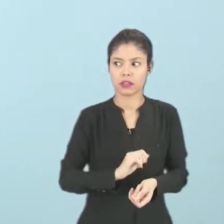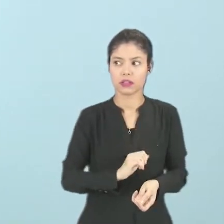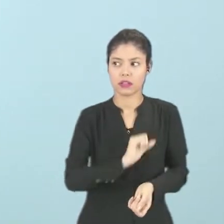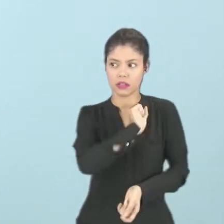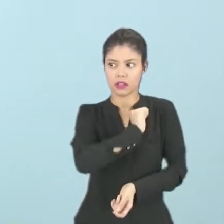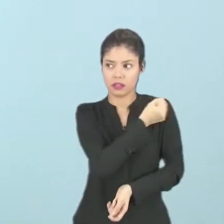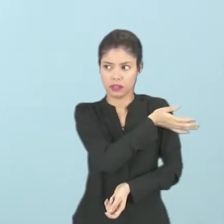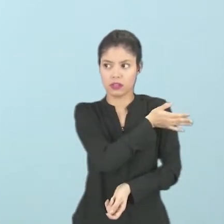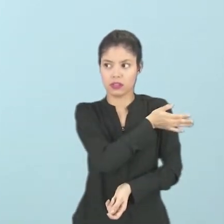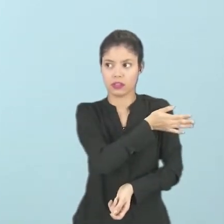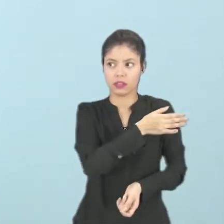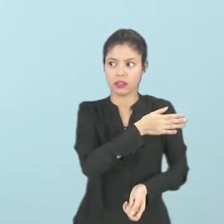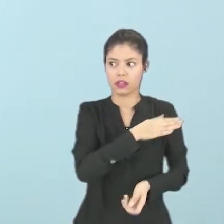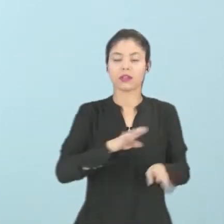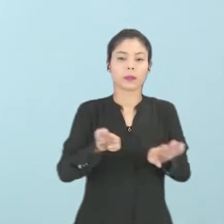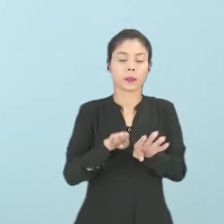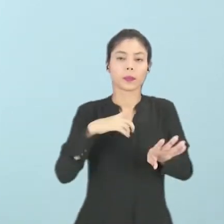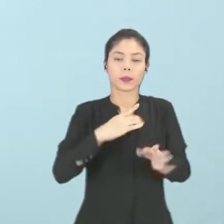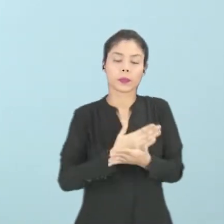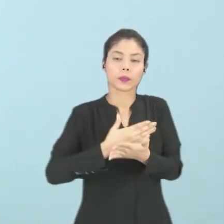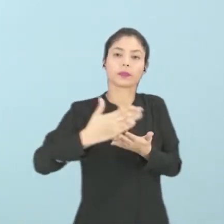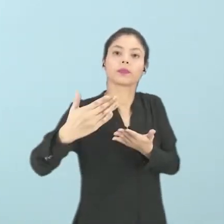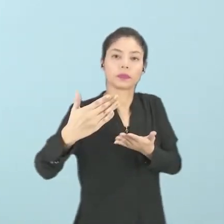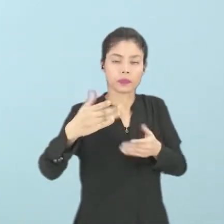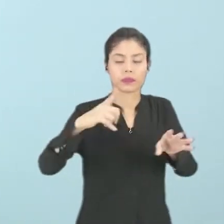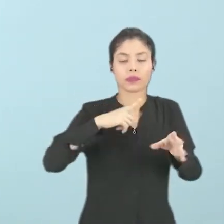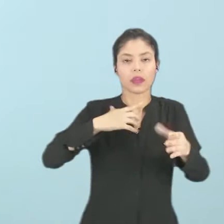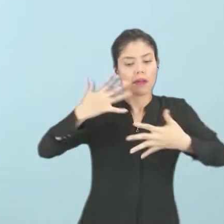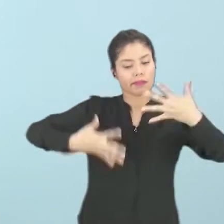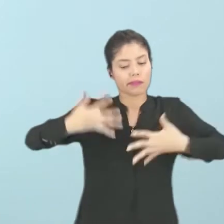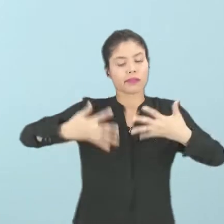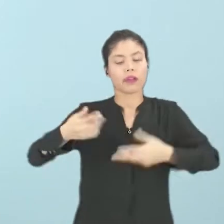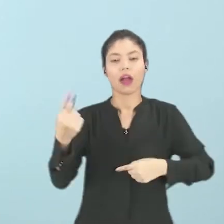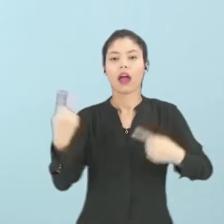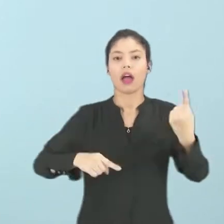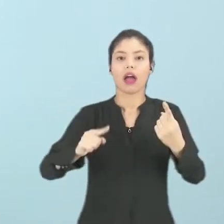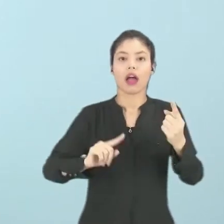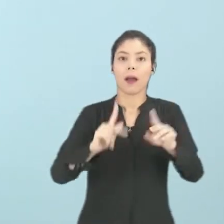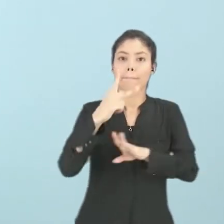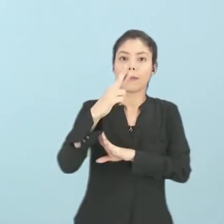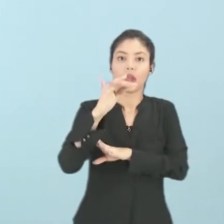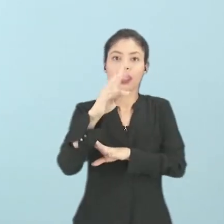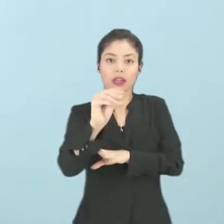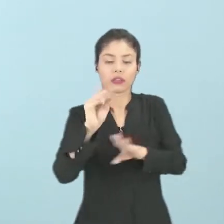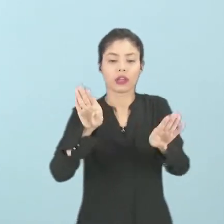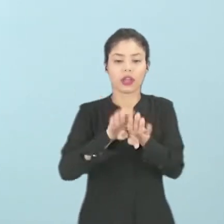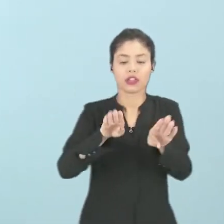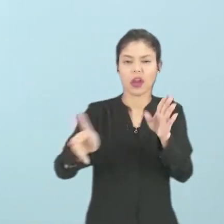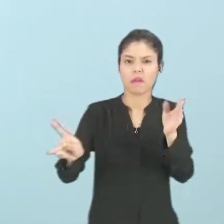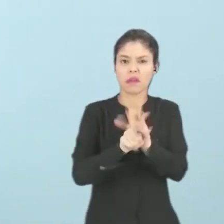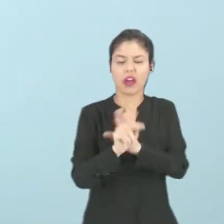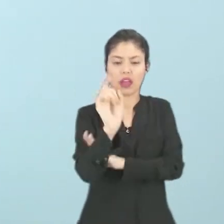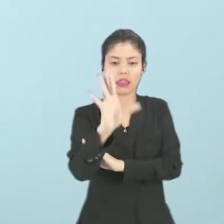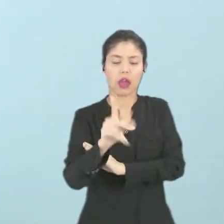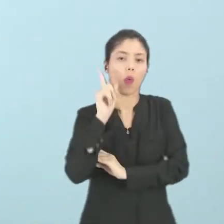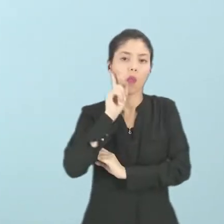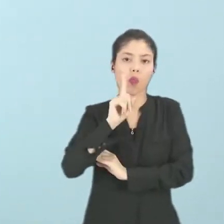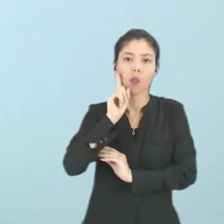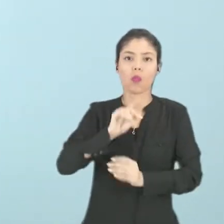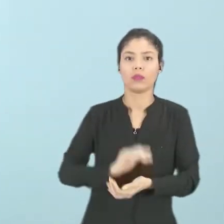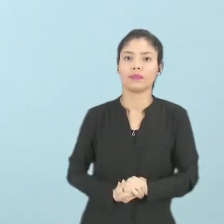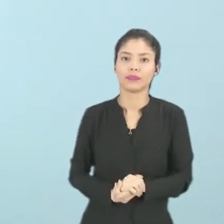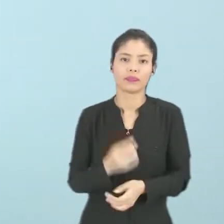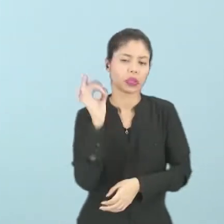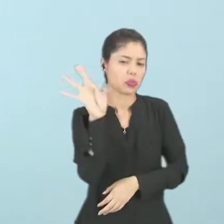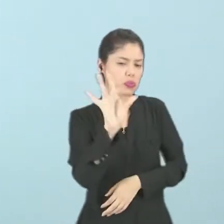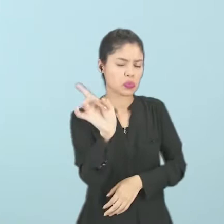Principalmente após ter início os conflitos, os protestos anti-racismo que estão acontecendo nos Estados Unidos. Não só